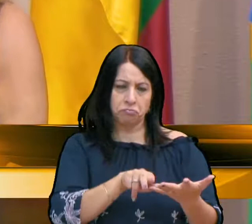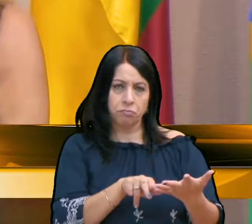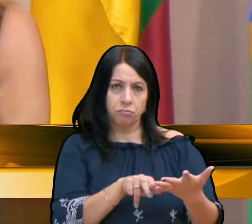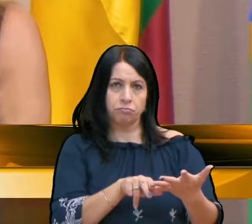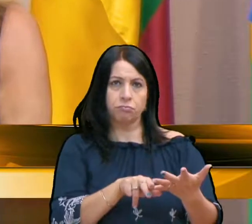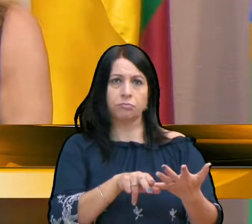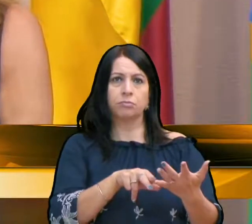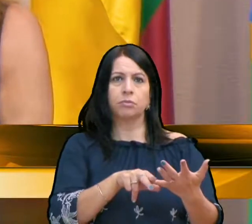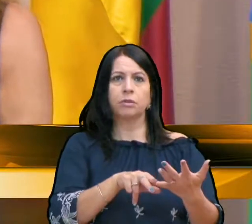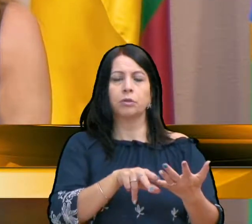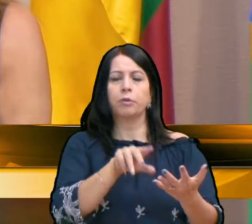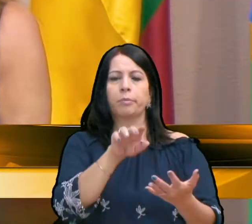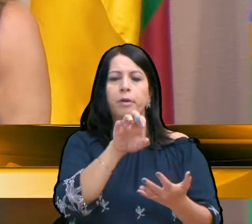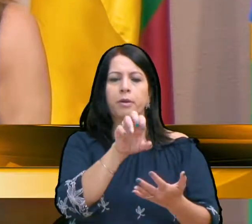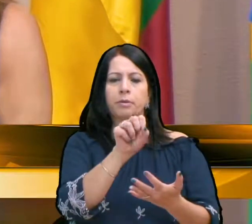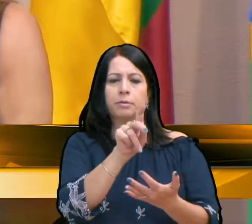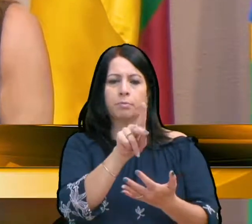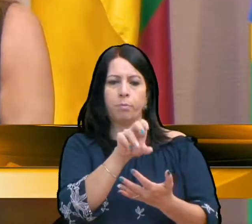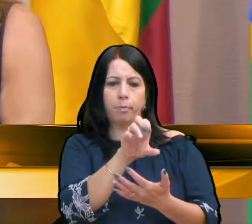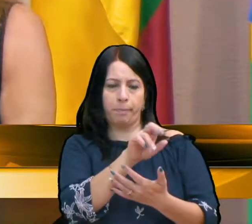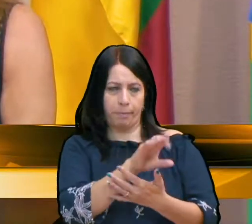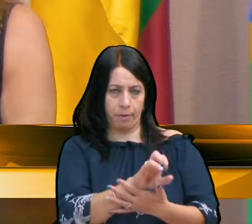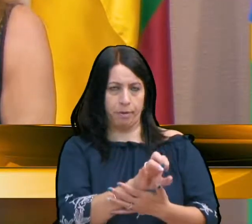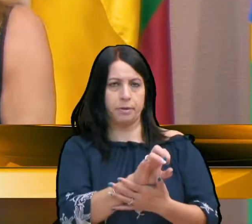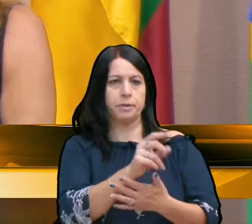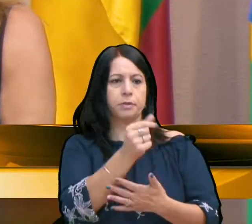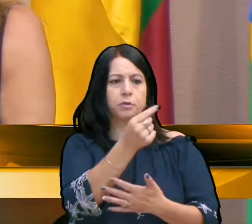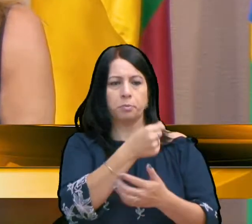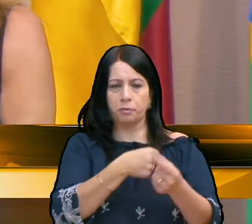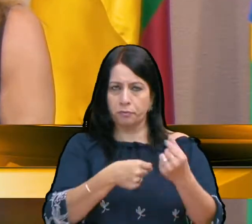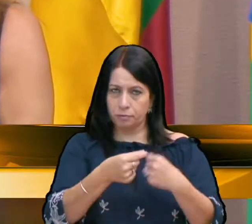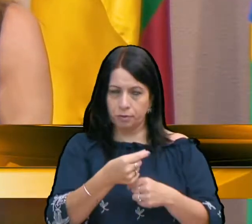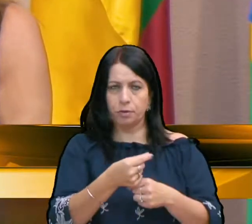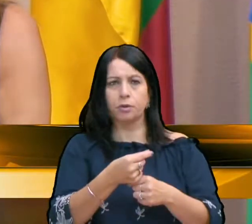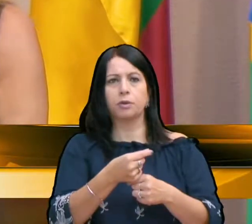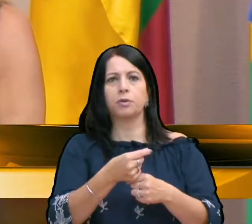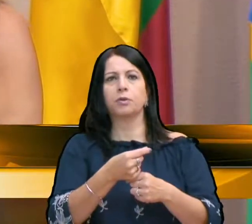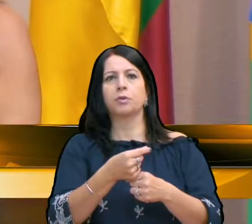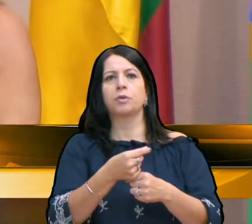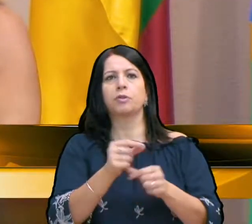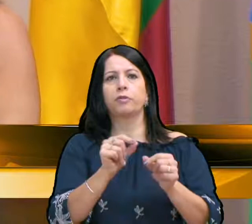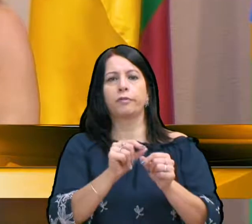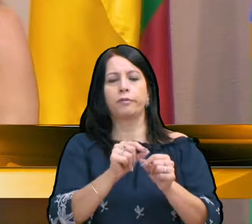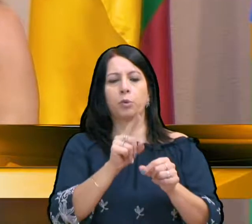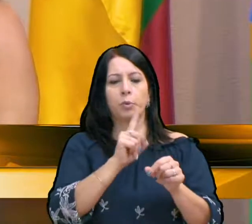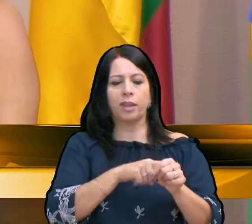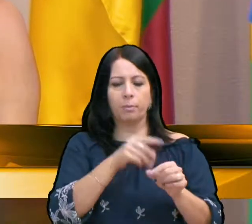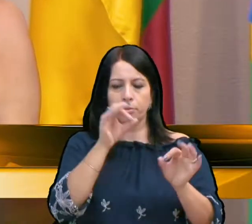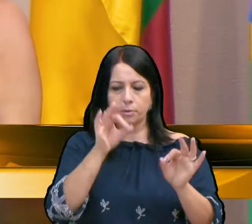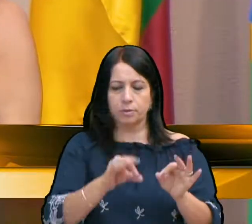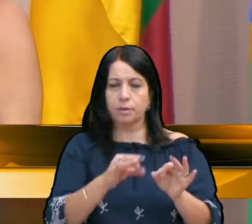à espécie, né, a financeiro, no que tange a cumprimento de prazos,